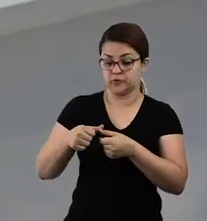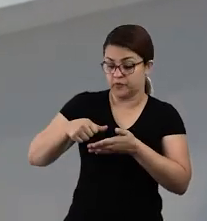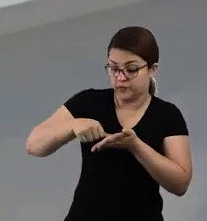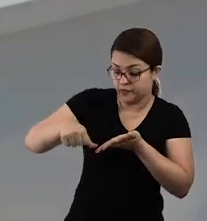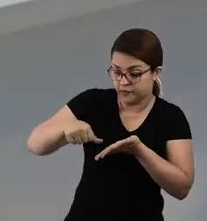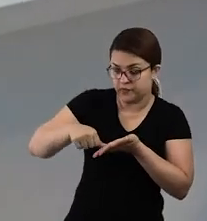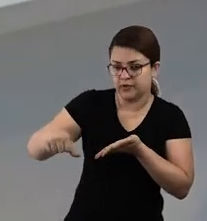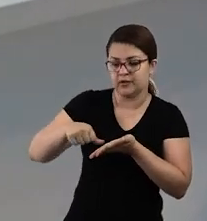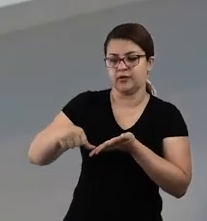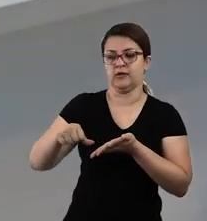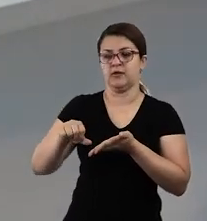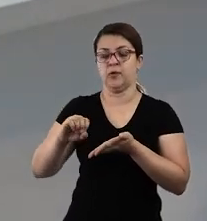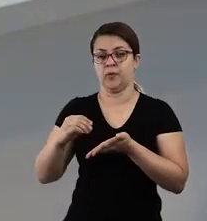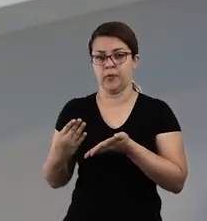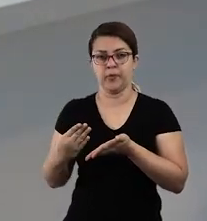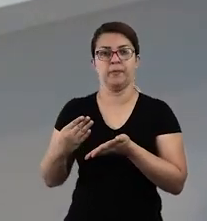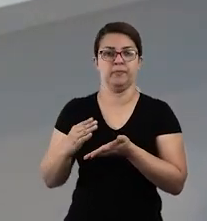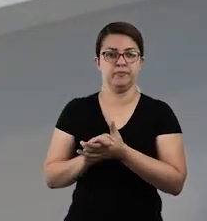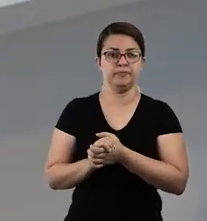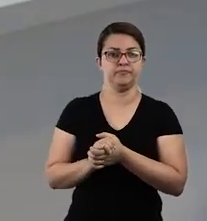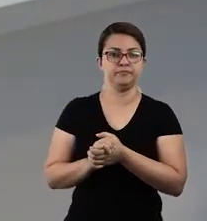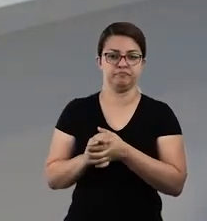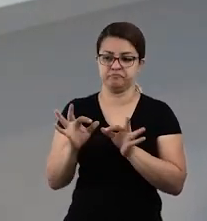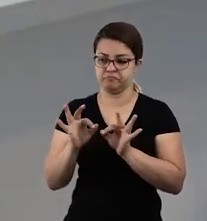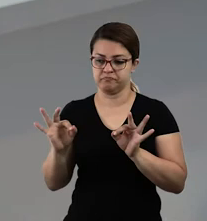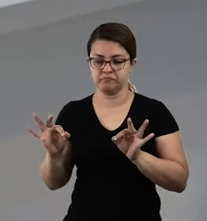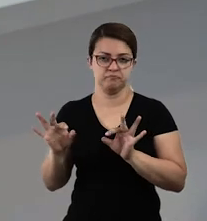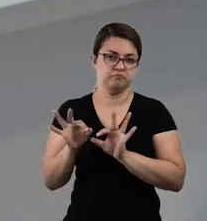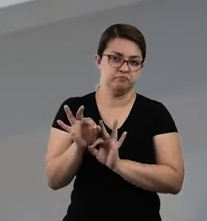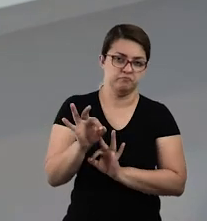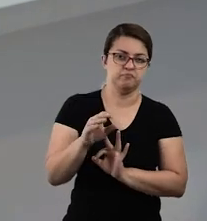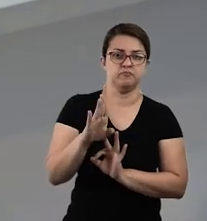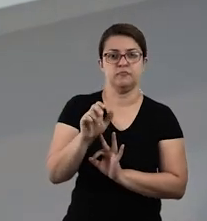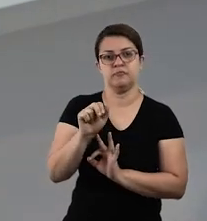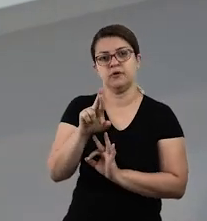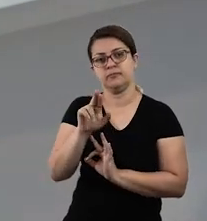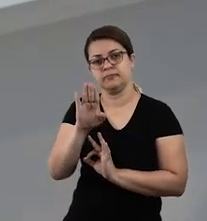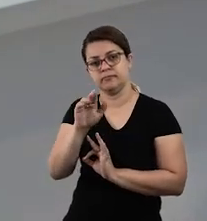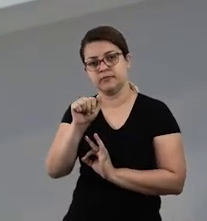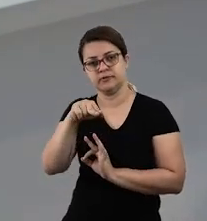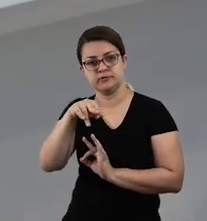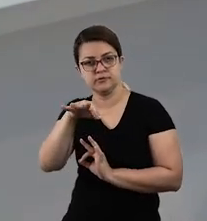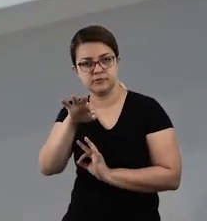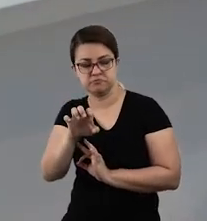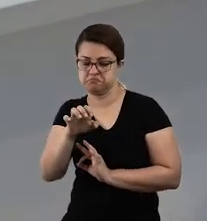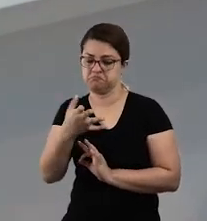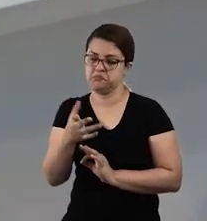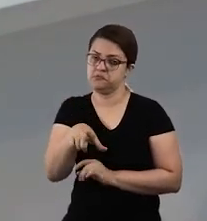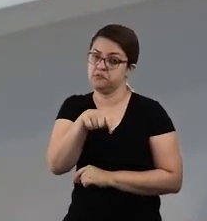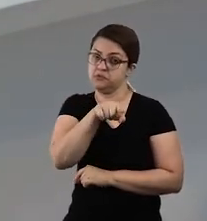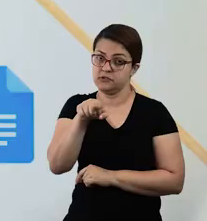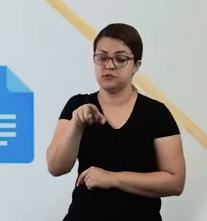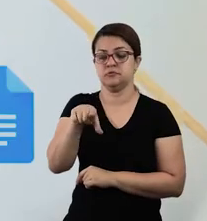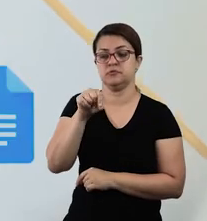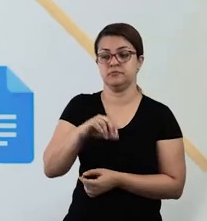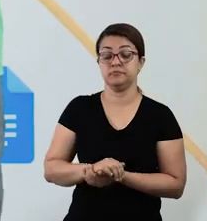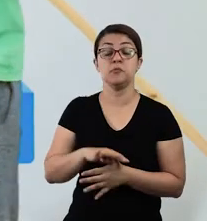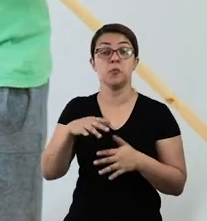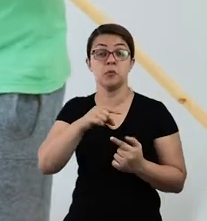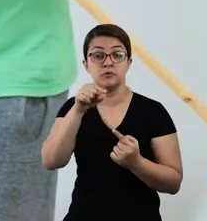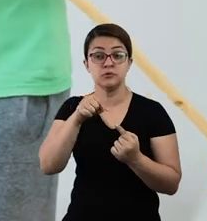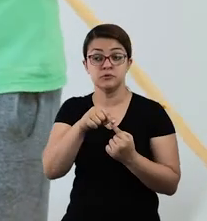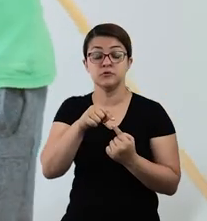ser feito com uma corda, ou com barbante mesmo, tá? Fica a critério de vocês, beleza? Então o objetivo principal aqui é eu